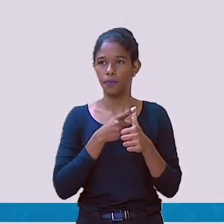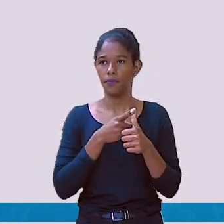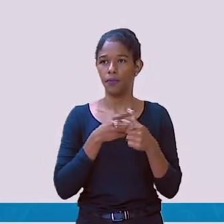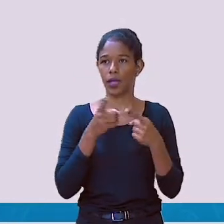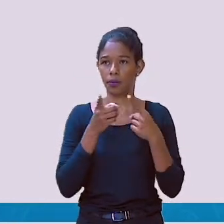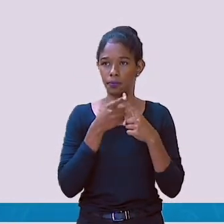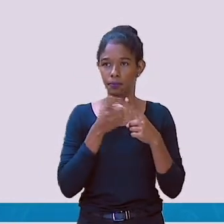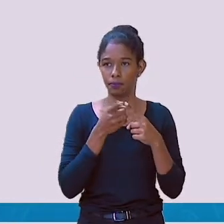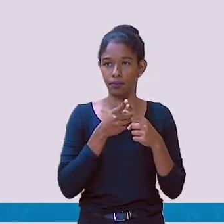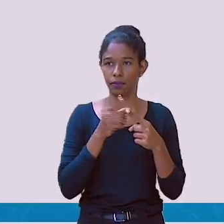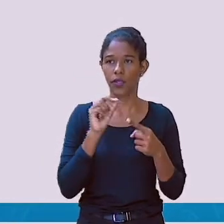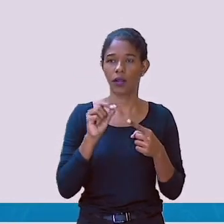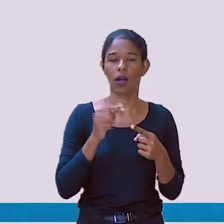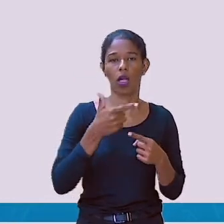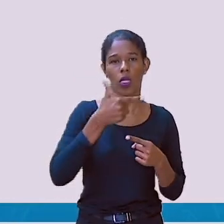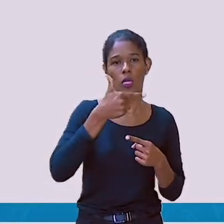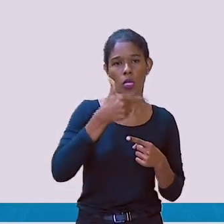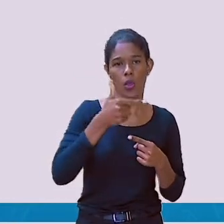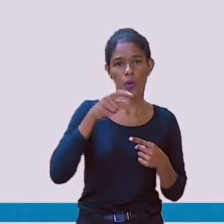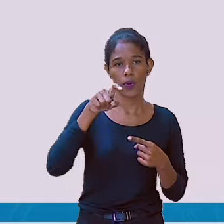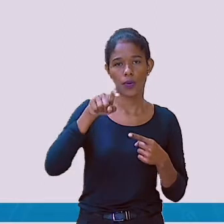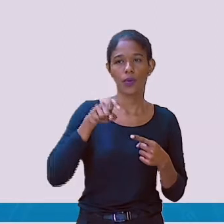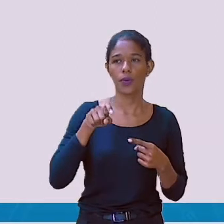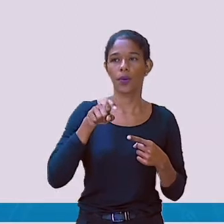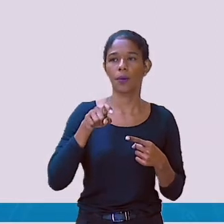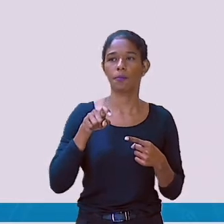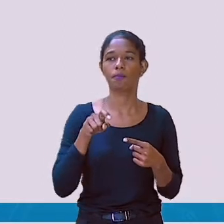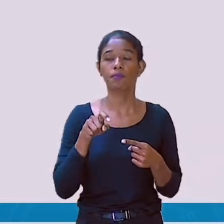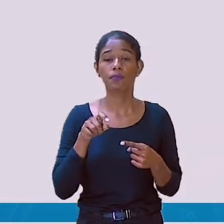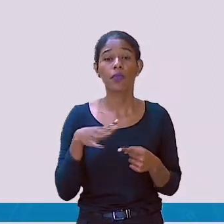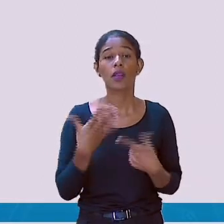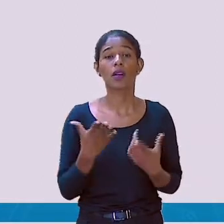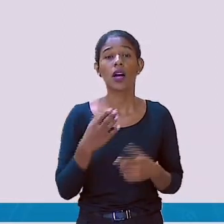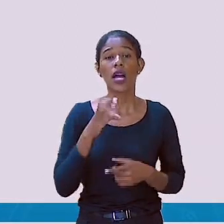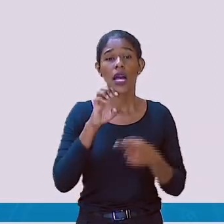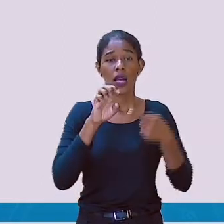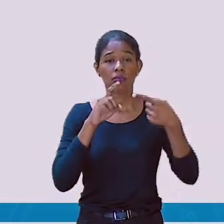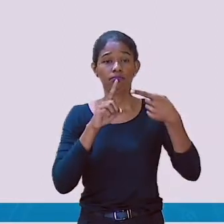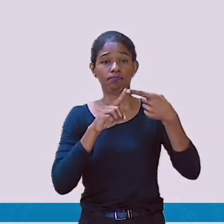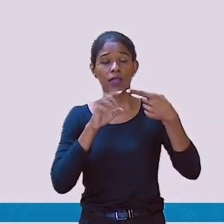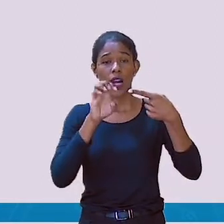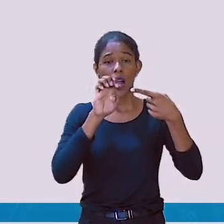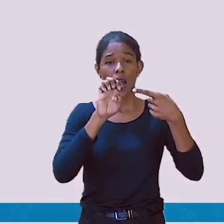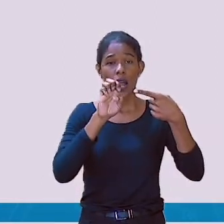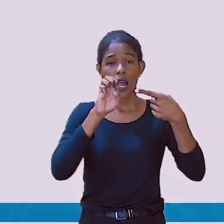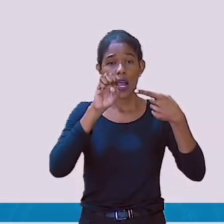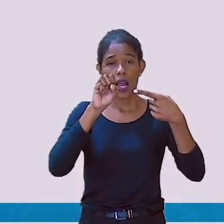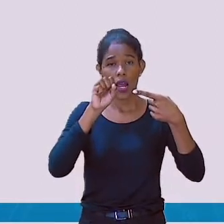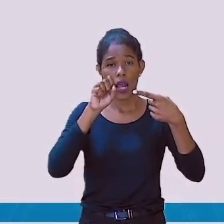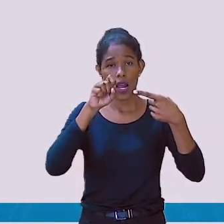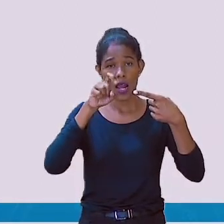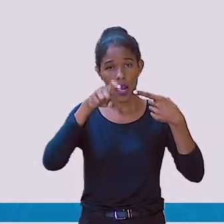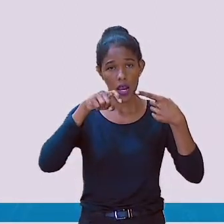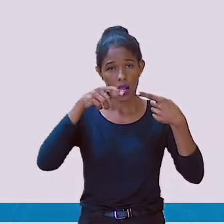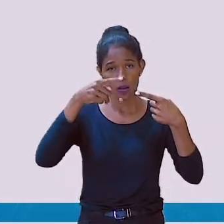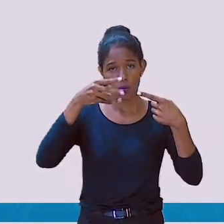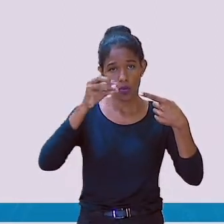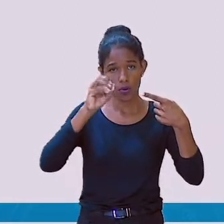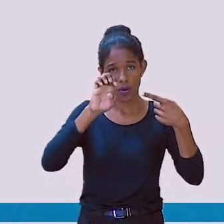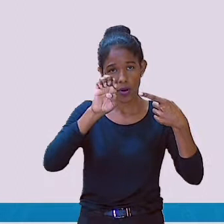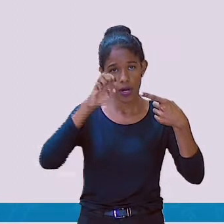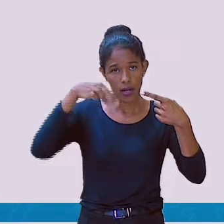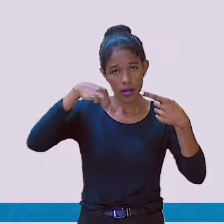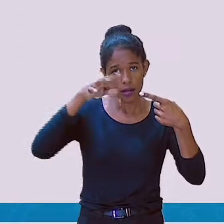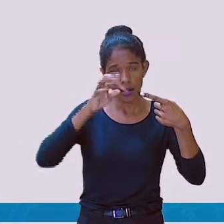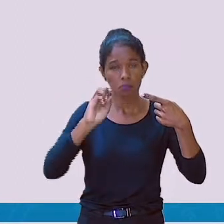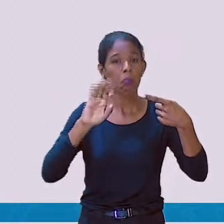2x. Qual é o expoente de x? O expoente de x é 1. Então, esse monômio é